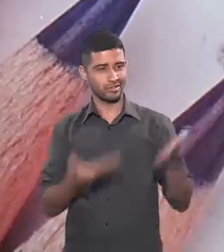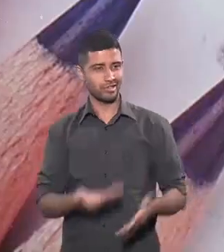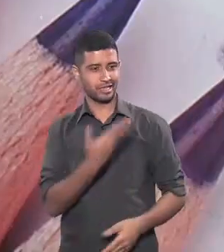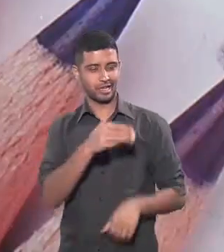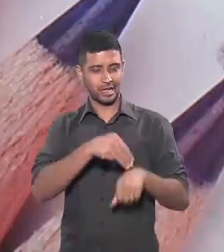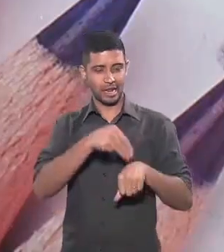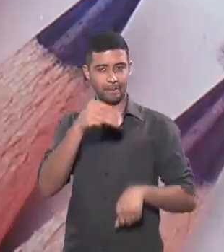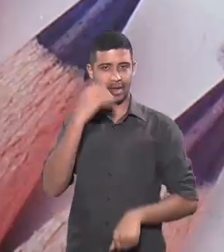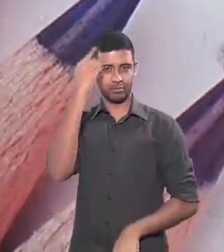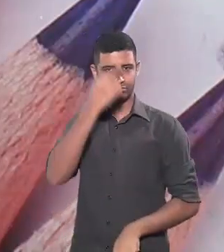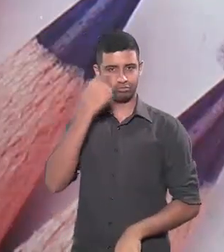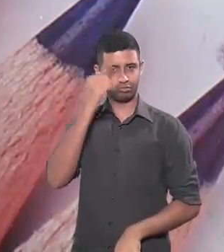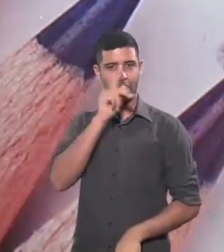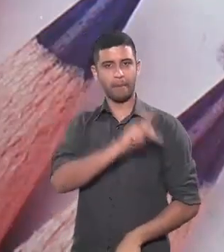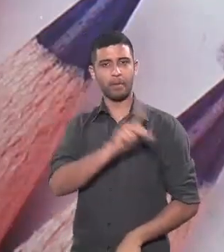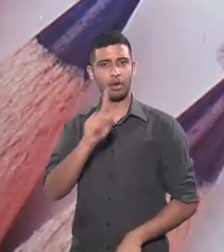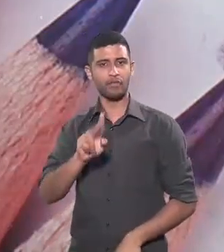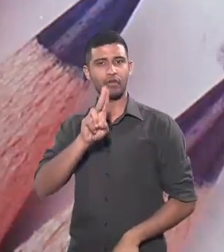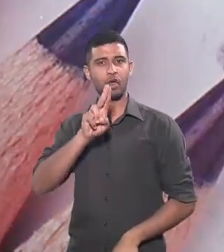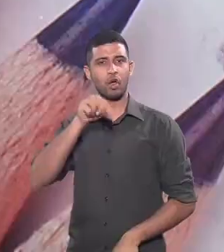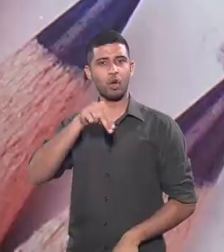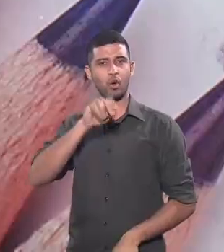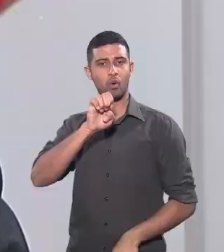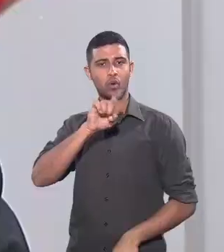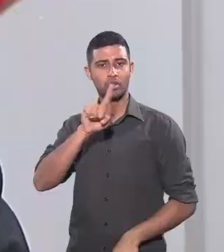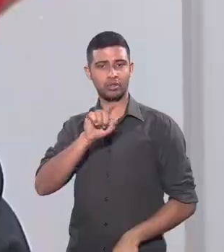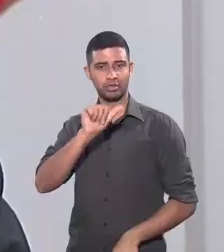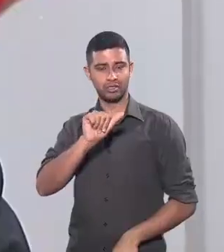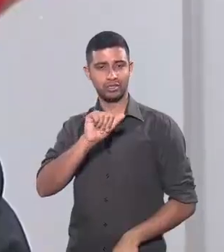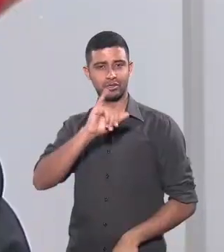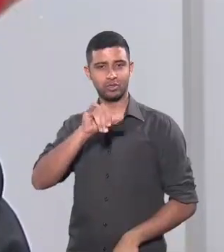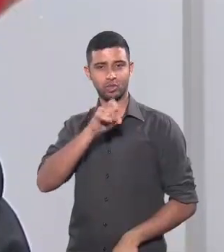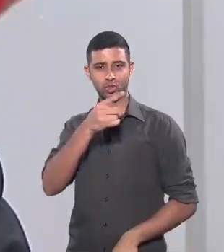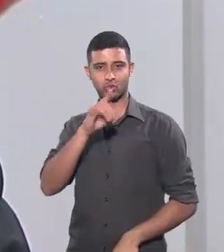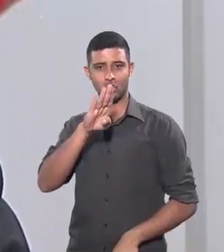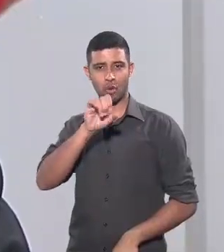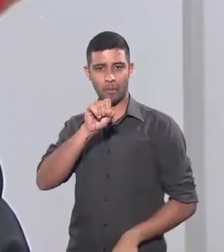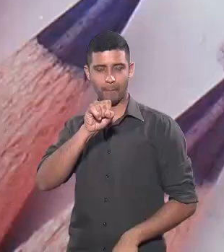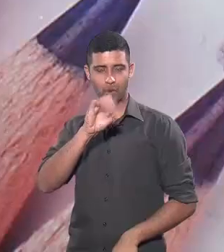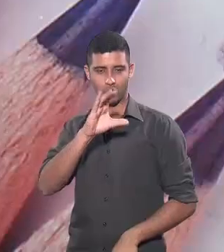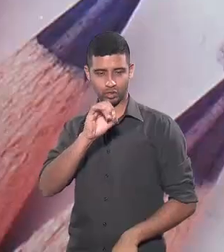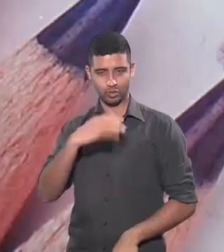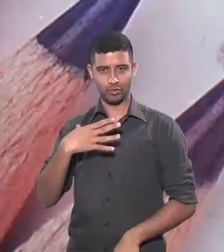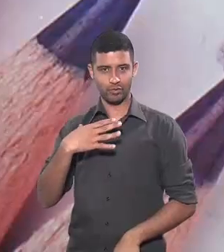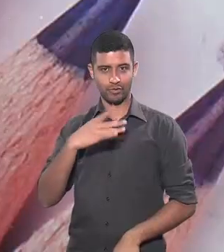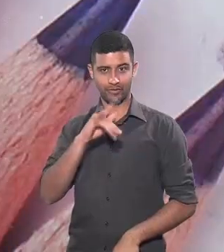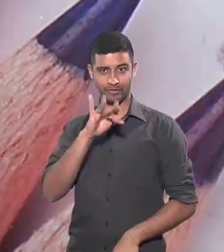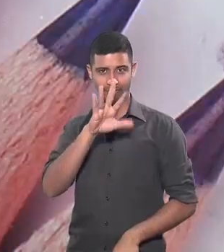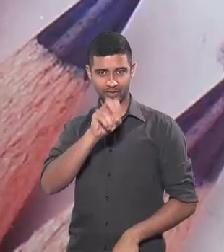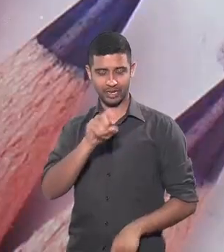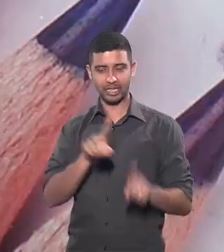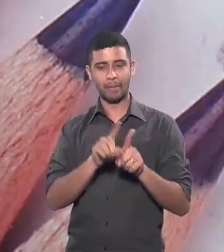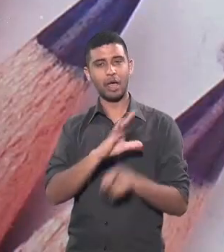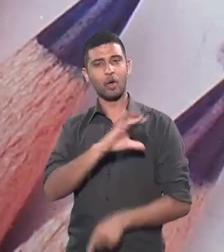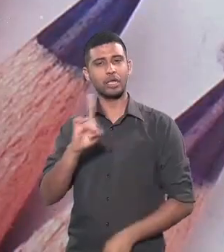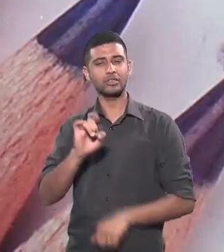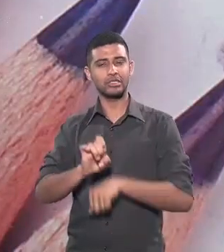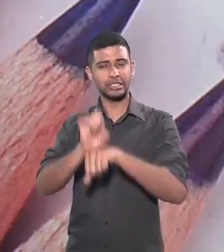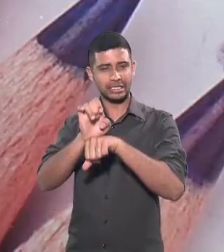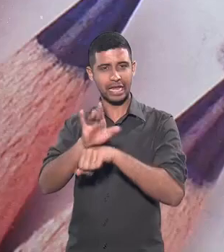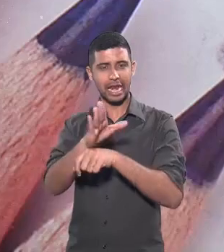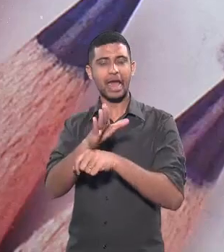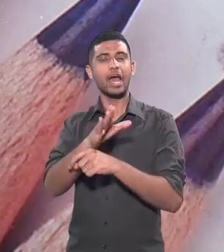Meus convidados são o mestre em Direito, o professor na Unesa, João Bosco Filho, o coordenador estadual de